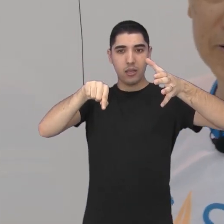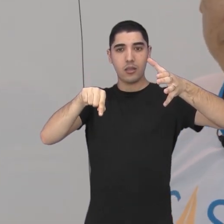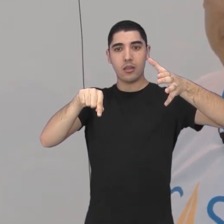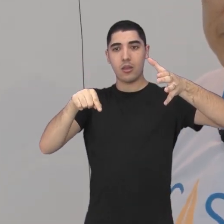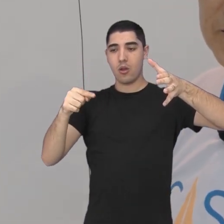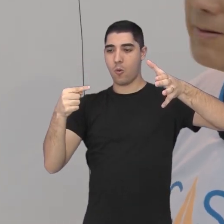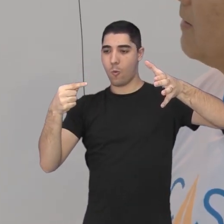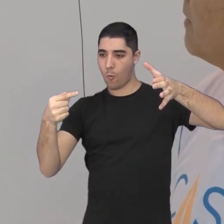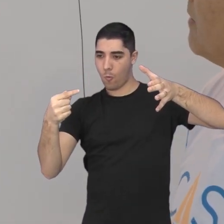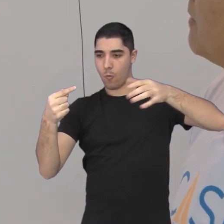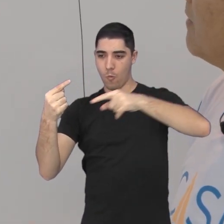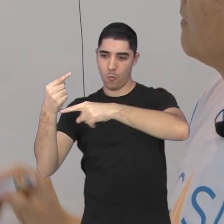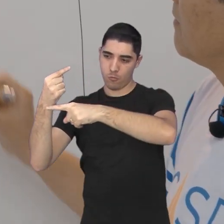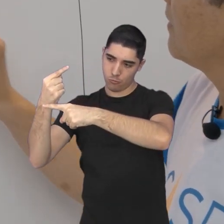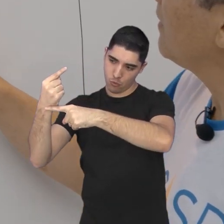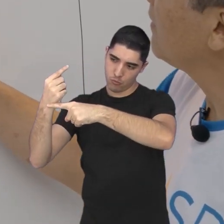capacidade.